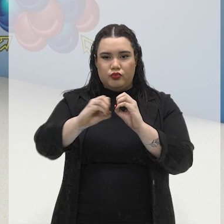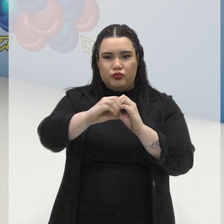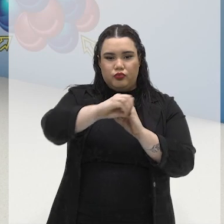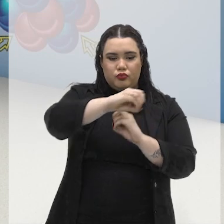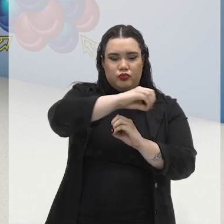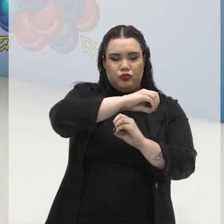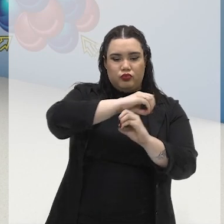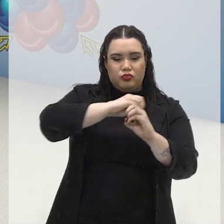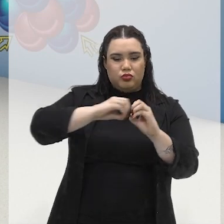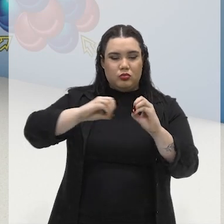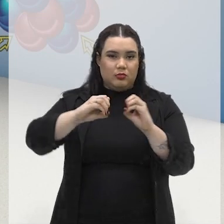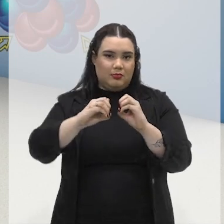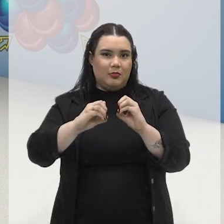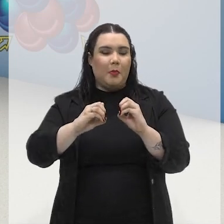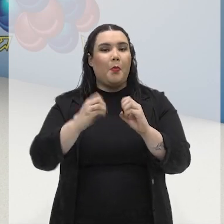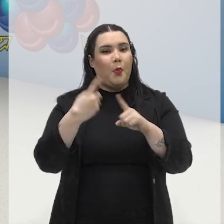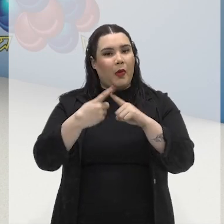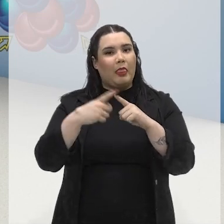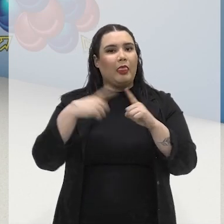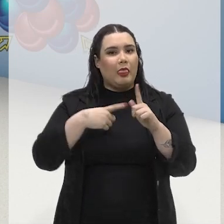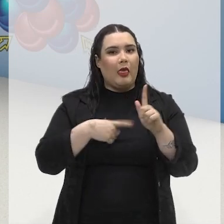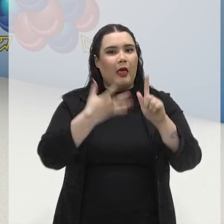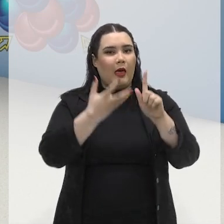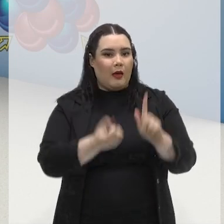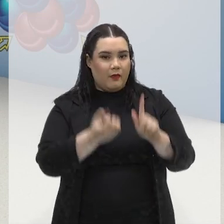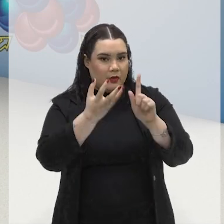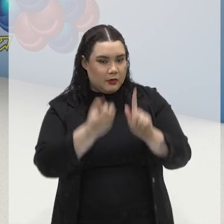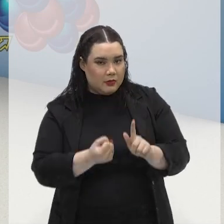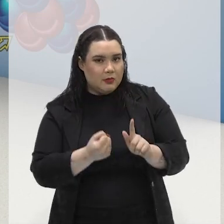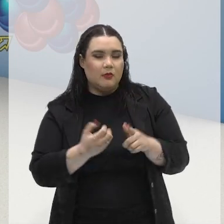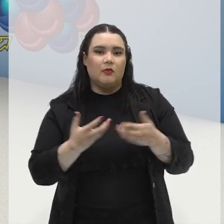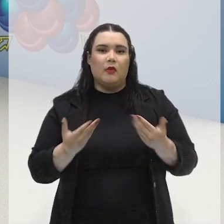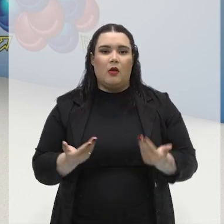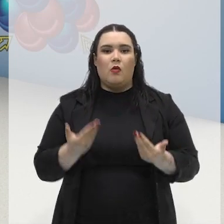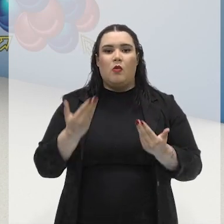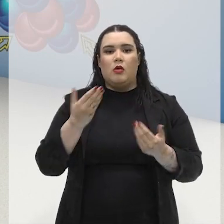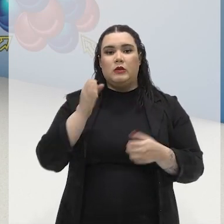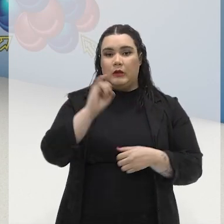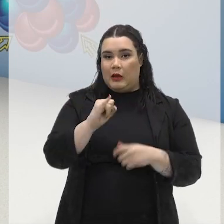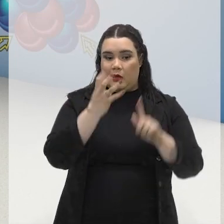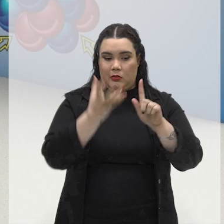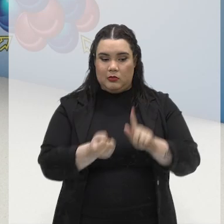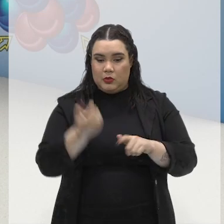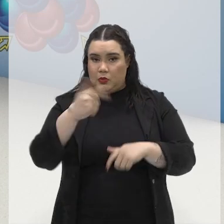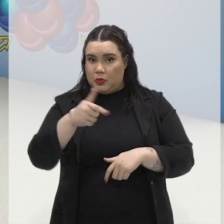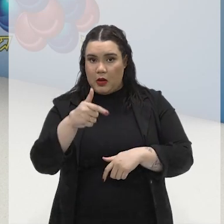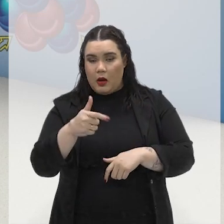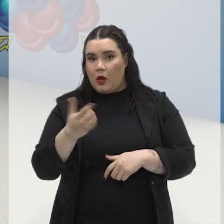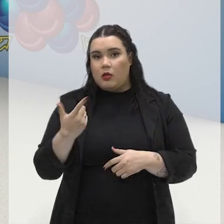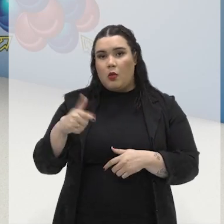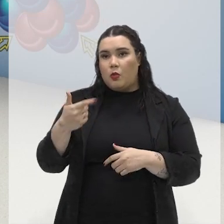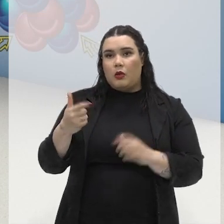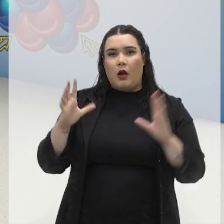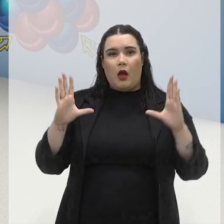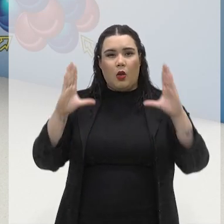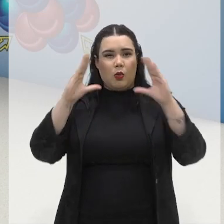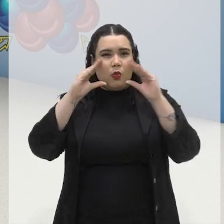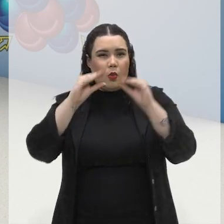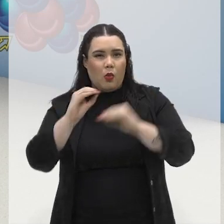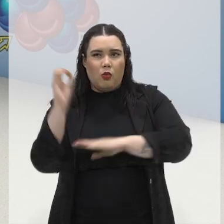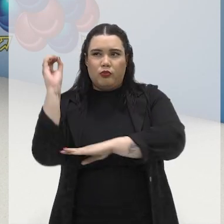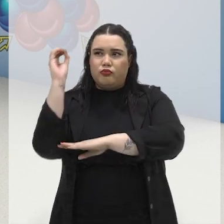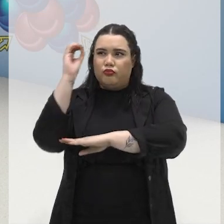ano, faria com que nós não tivéssemos dia e noite, faria com que nós não tivéssemos plantações e a vida na Terra